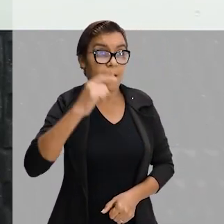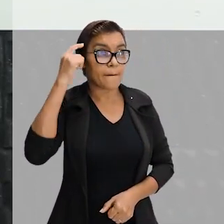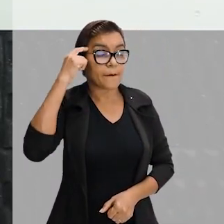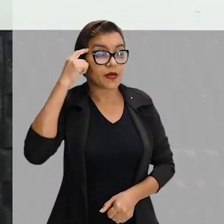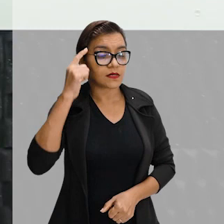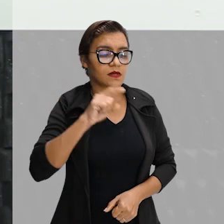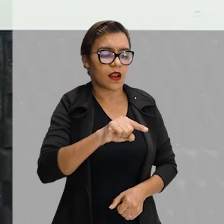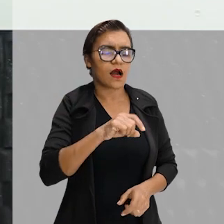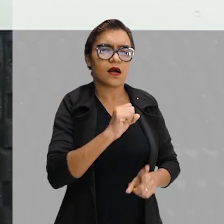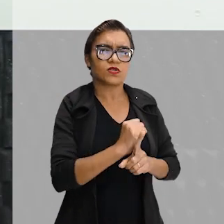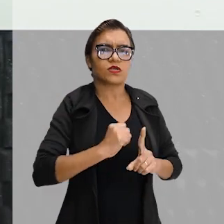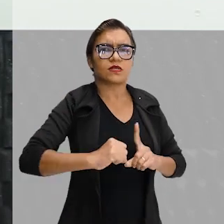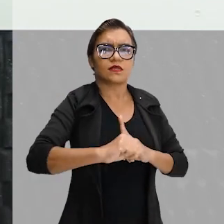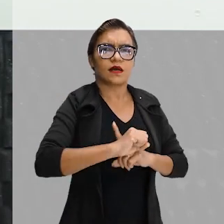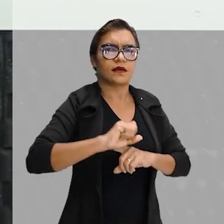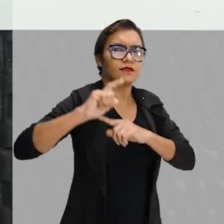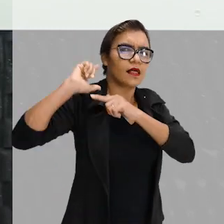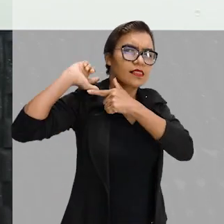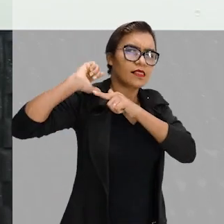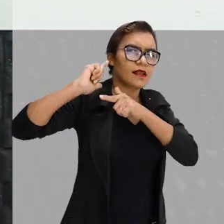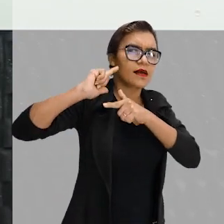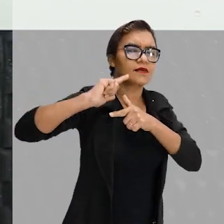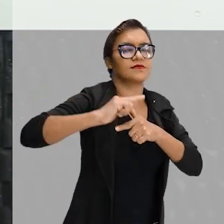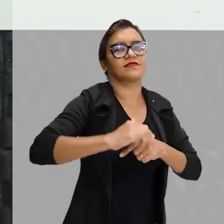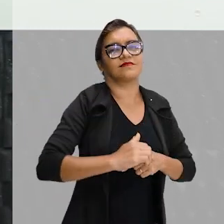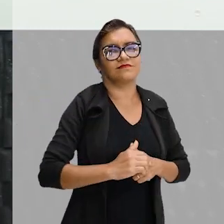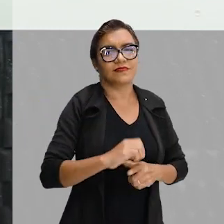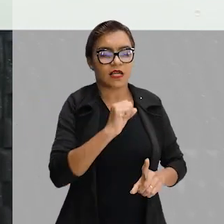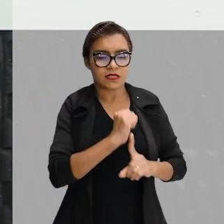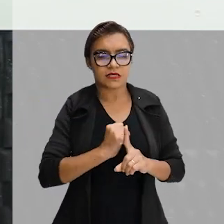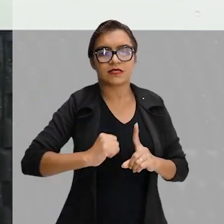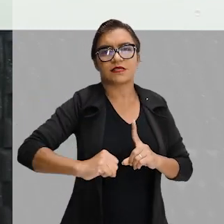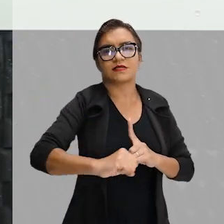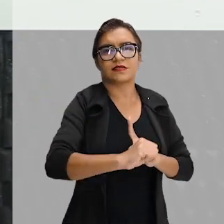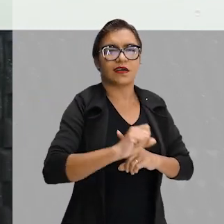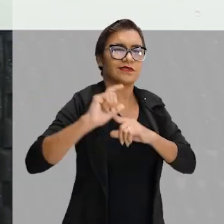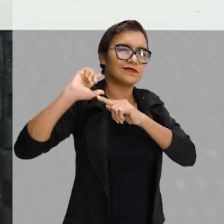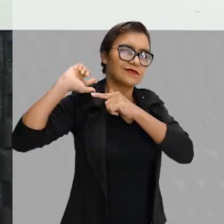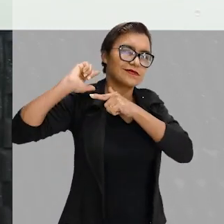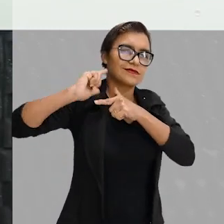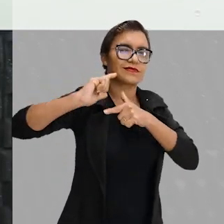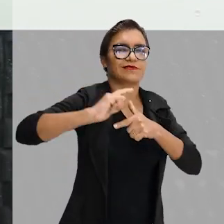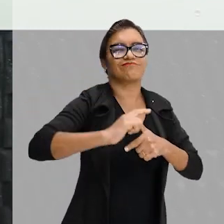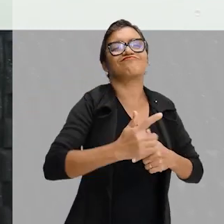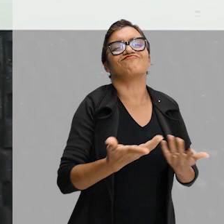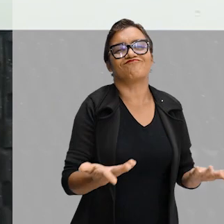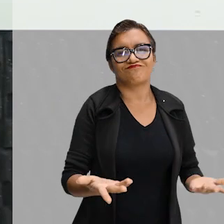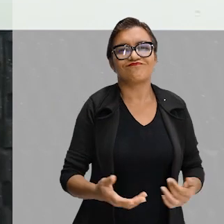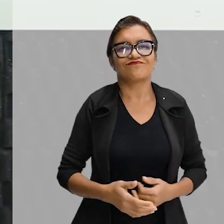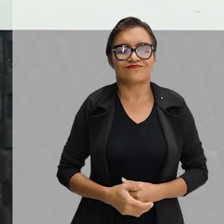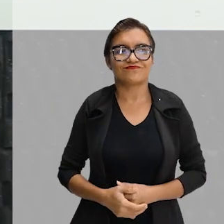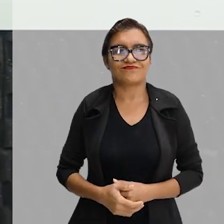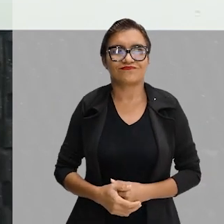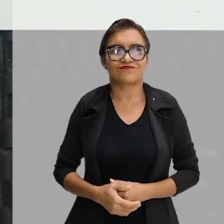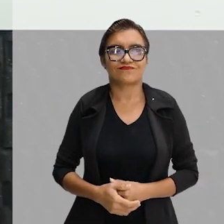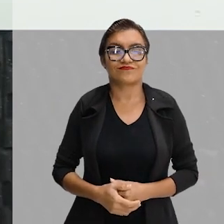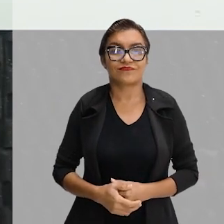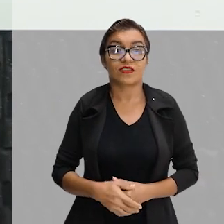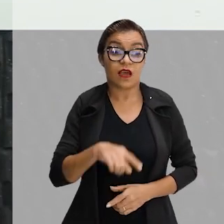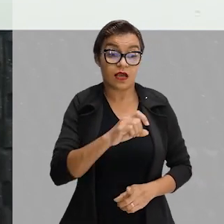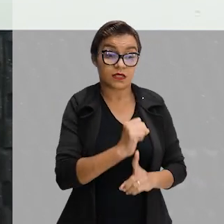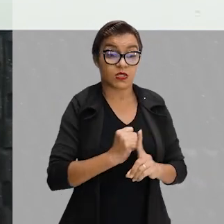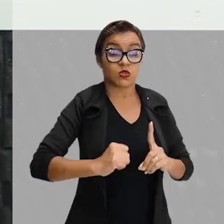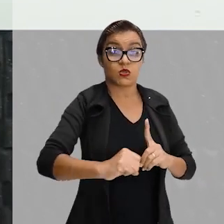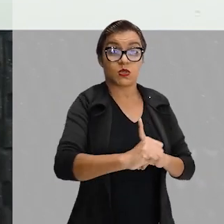numa sociedade tradicional. Ó, numa sociedade tradicional. Essa